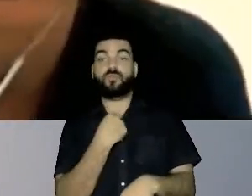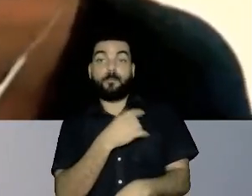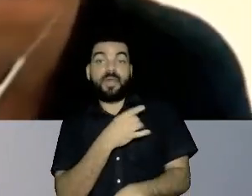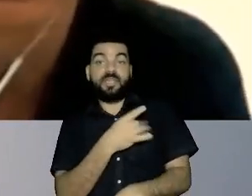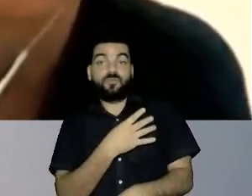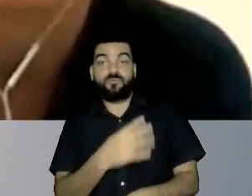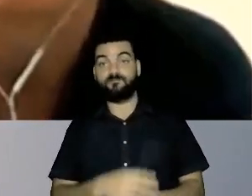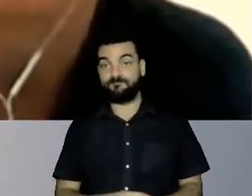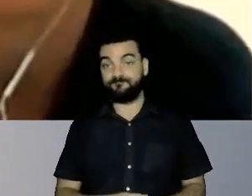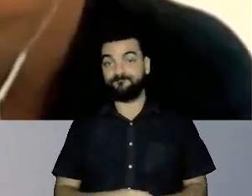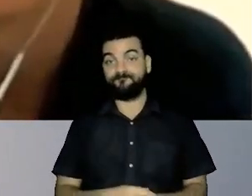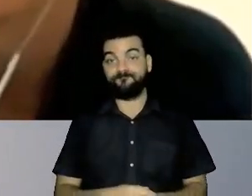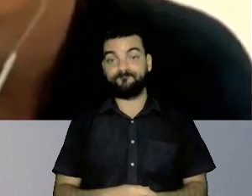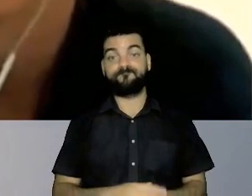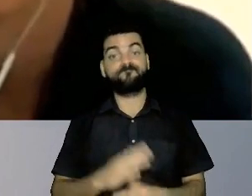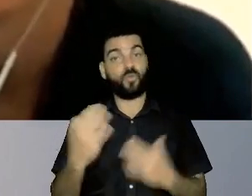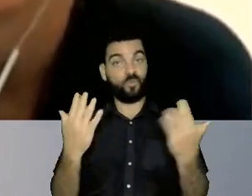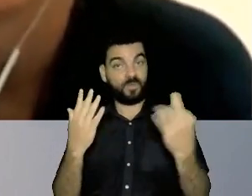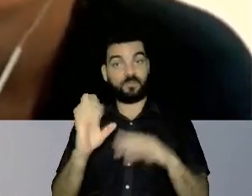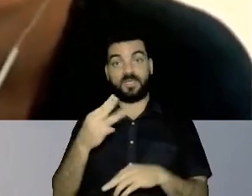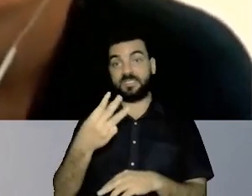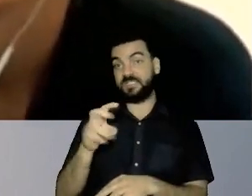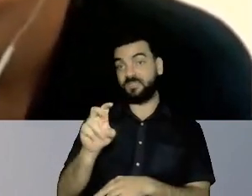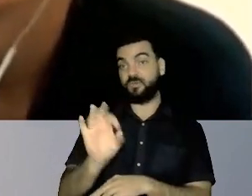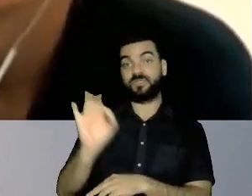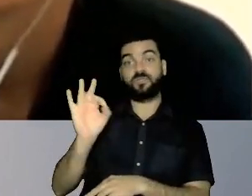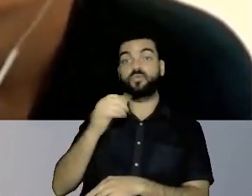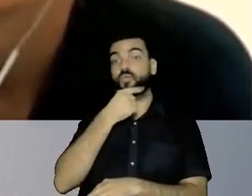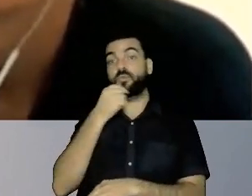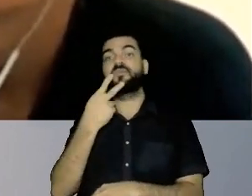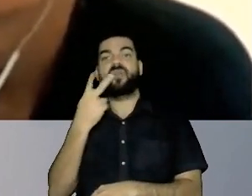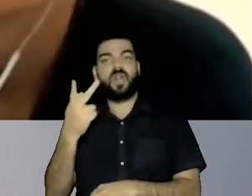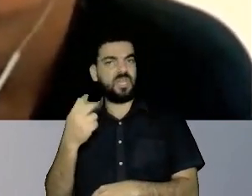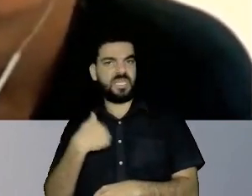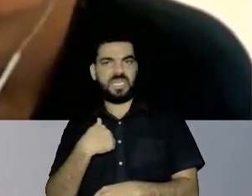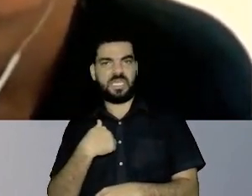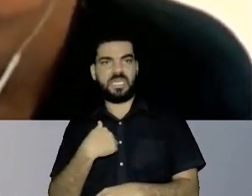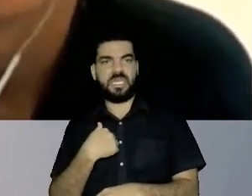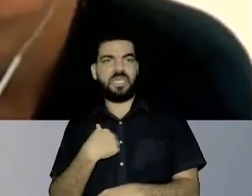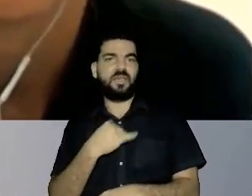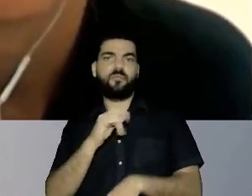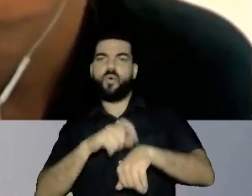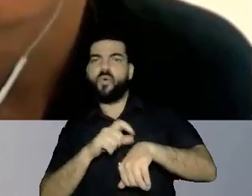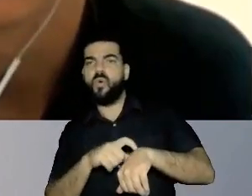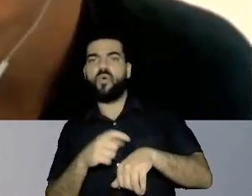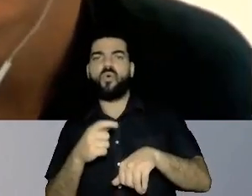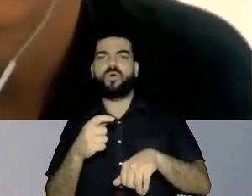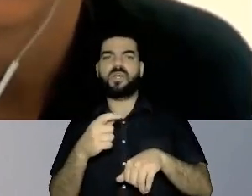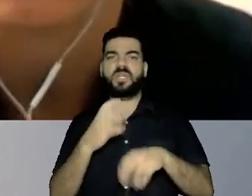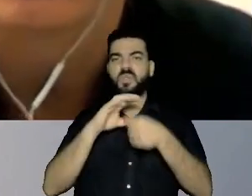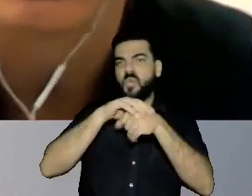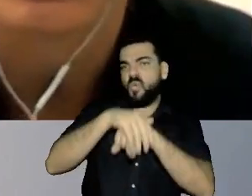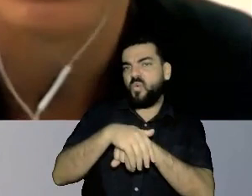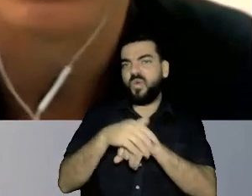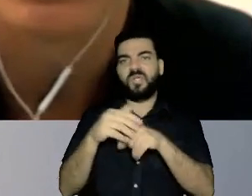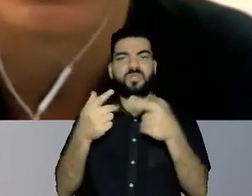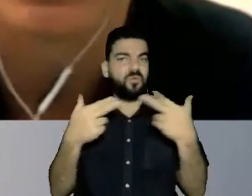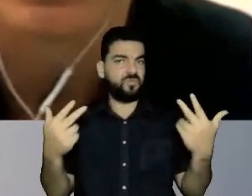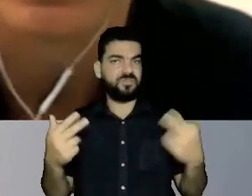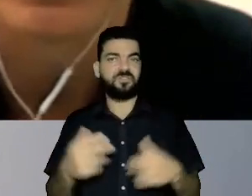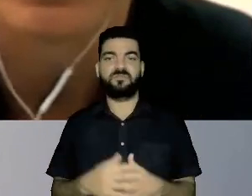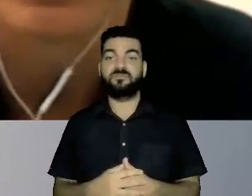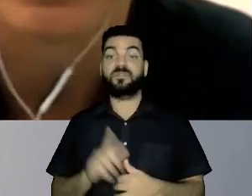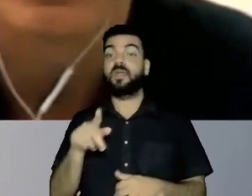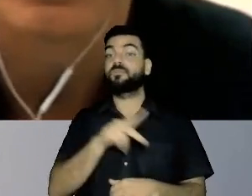ou ela não vai naquele lugar específico, ou não naquele horário específico. Em contraste com 35% dos homens só que